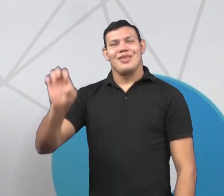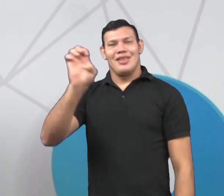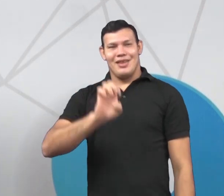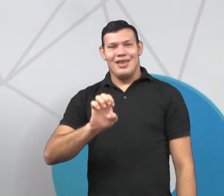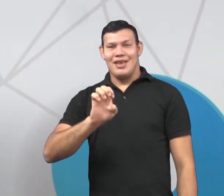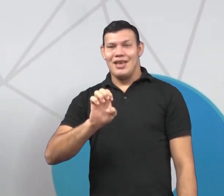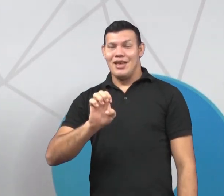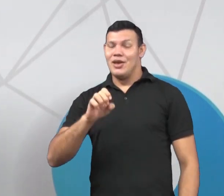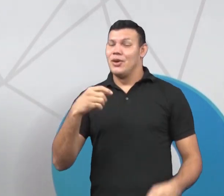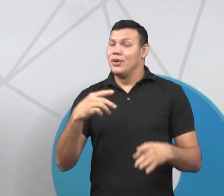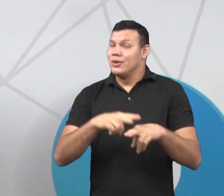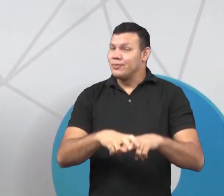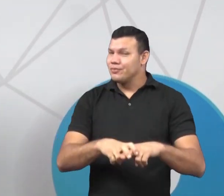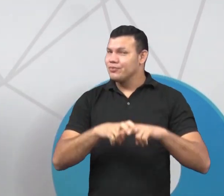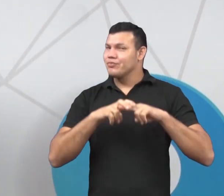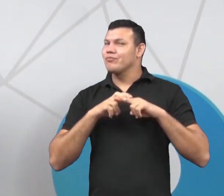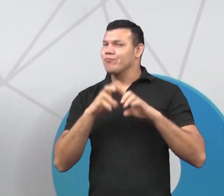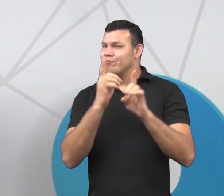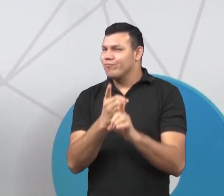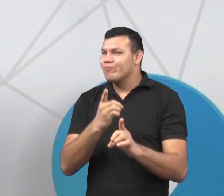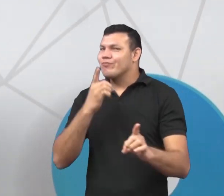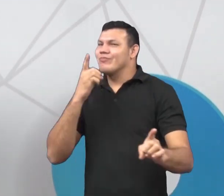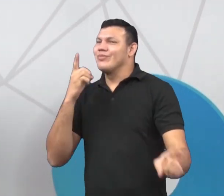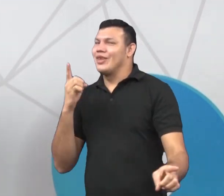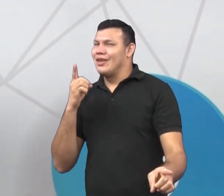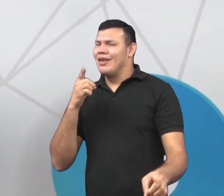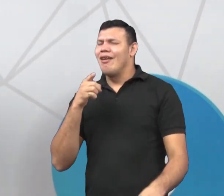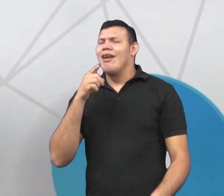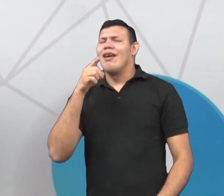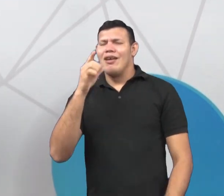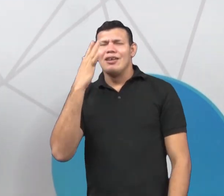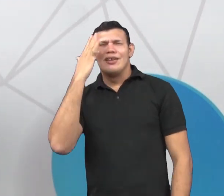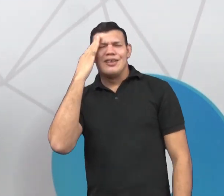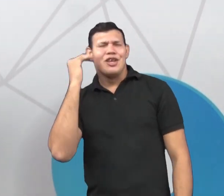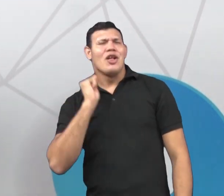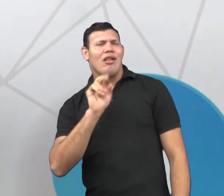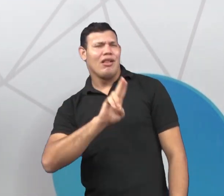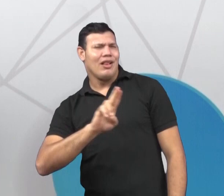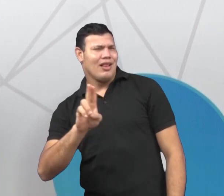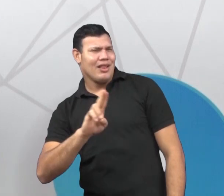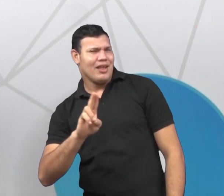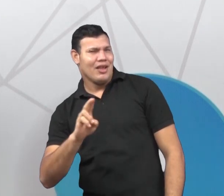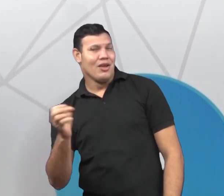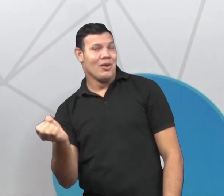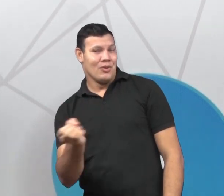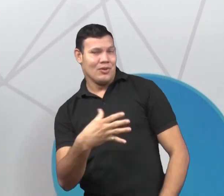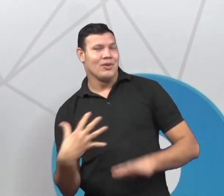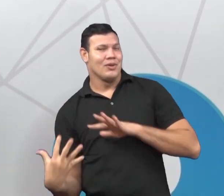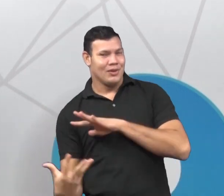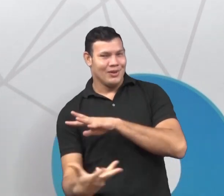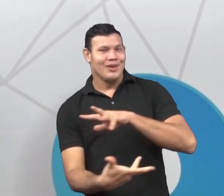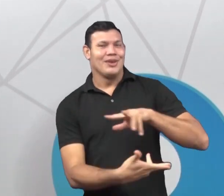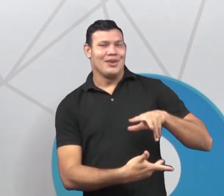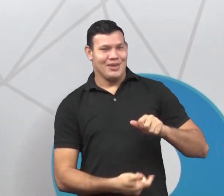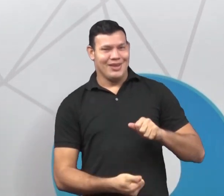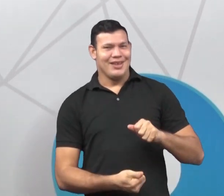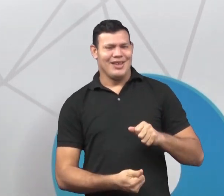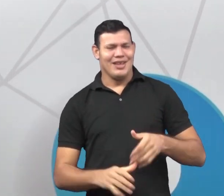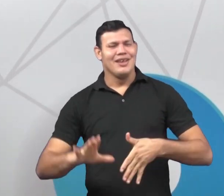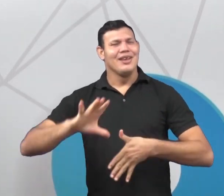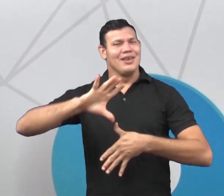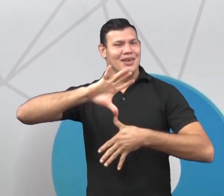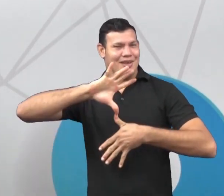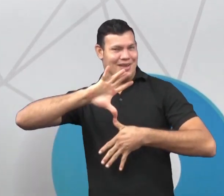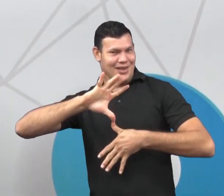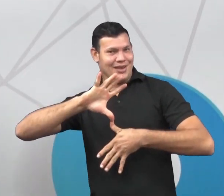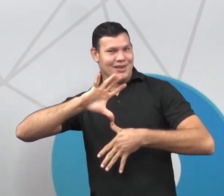desse atraso em seu descobrimento, ficou conhecida como Mundo Novo. Assim como na América